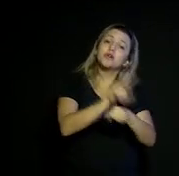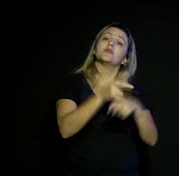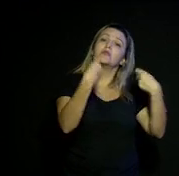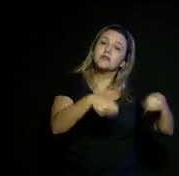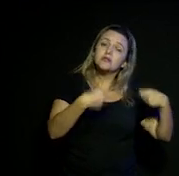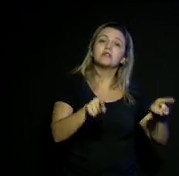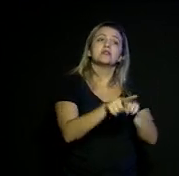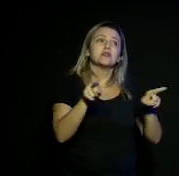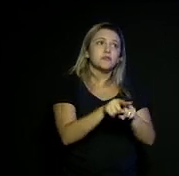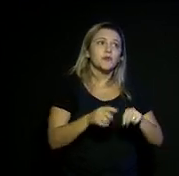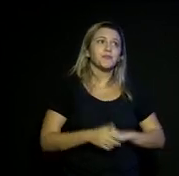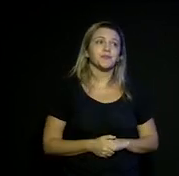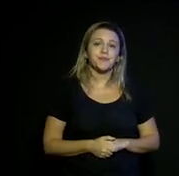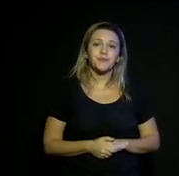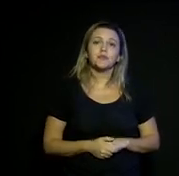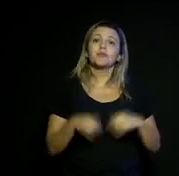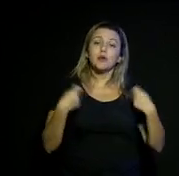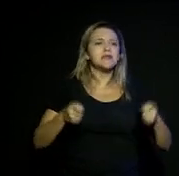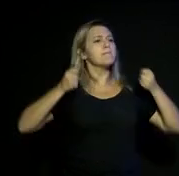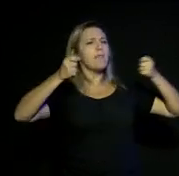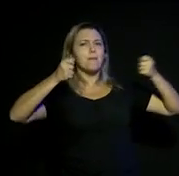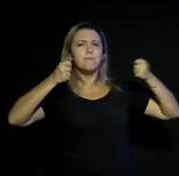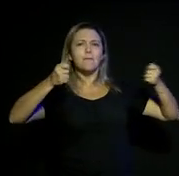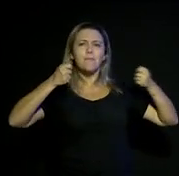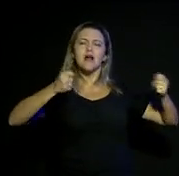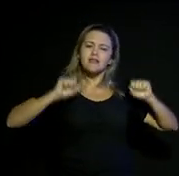Trabalhe sobre as causas ao invés de trabalhar sempre sobre os efeitos.